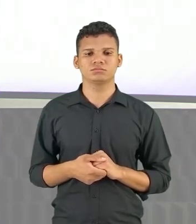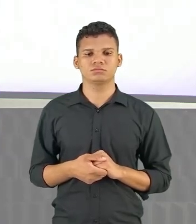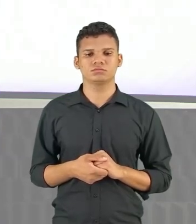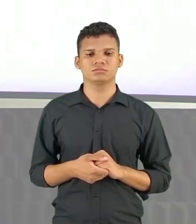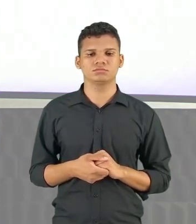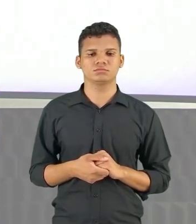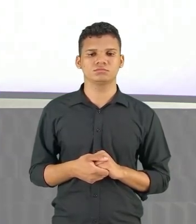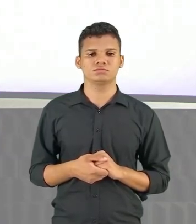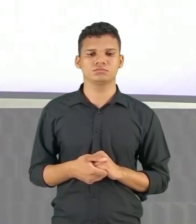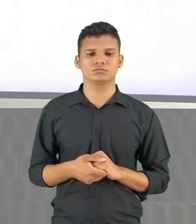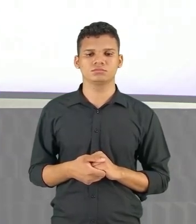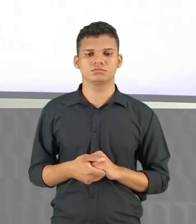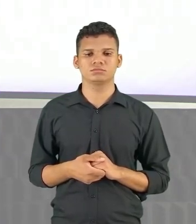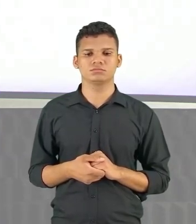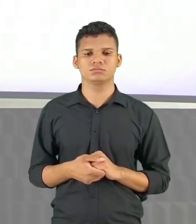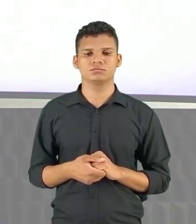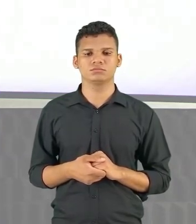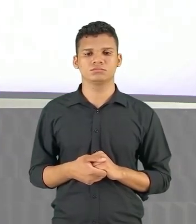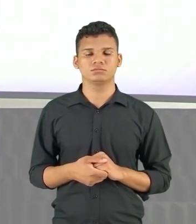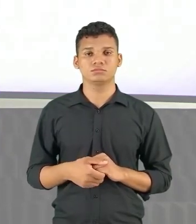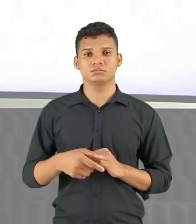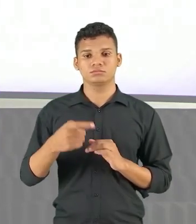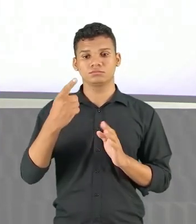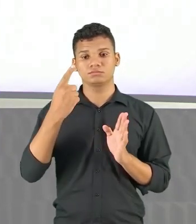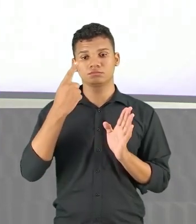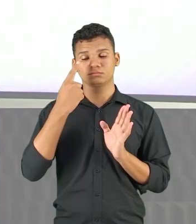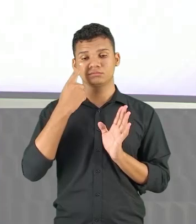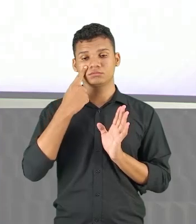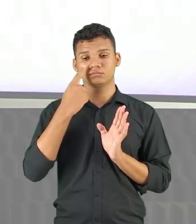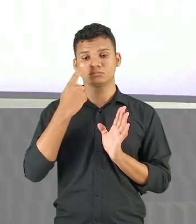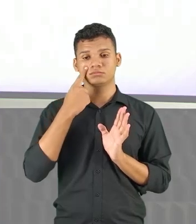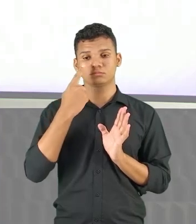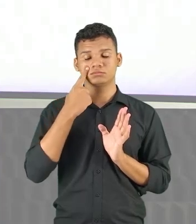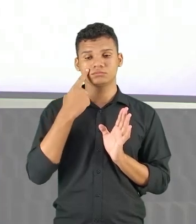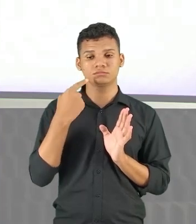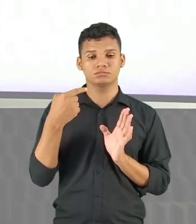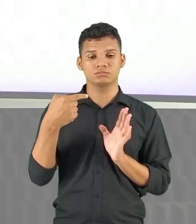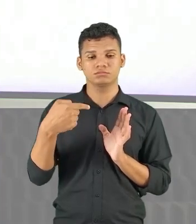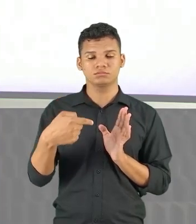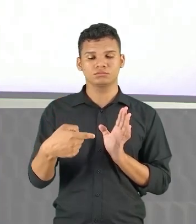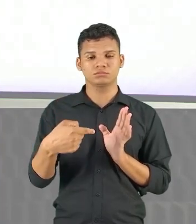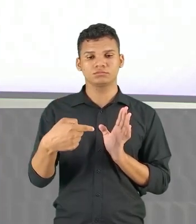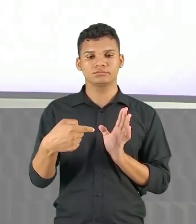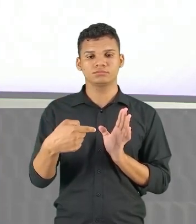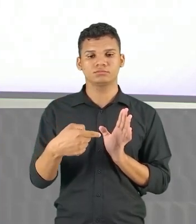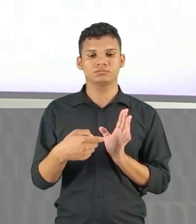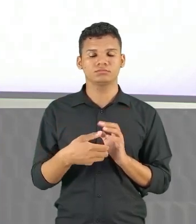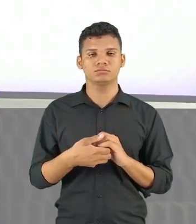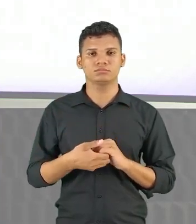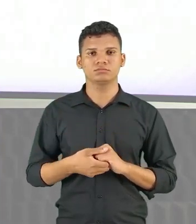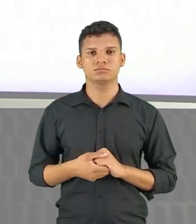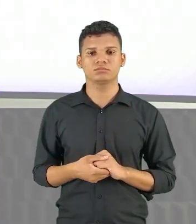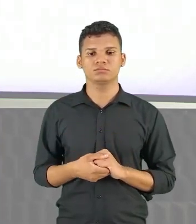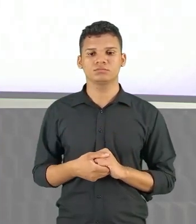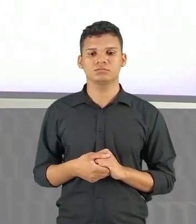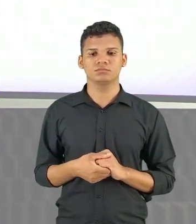avesso, diferente das grosserias a que me habituara. Em geral, me diziam com fraqueza que a roupa não me assentava